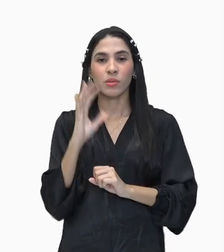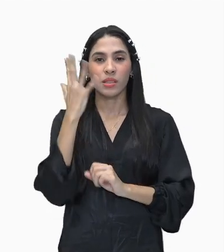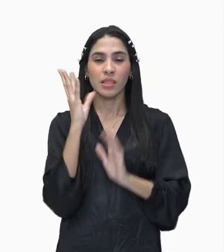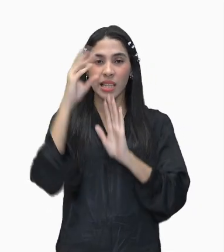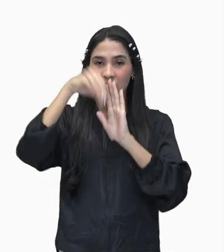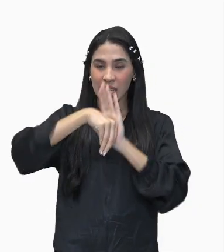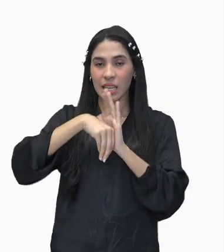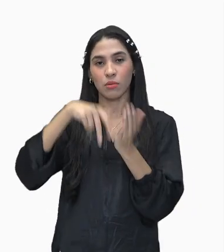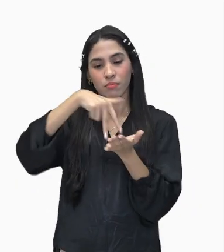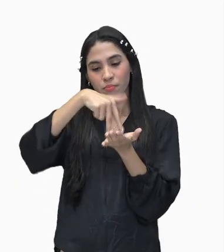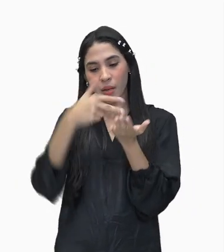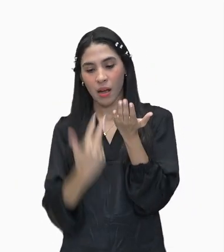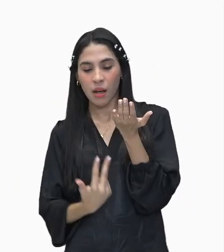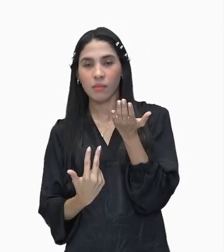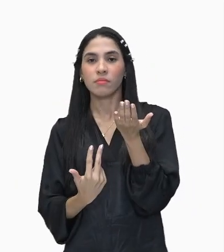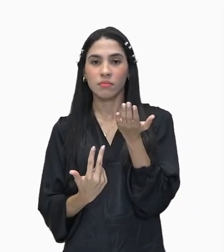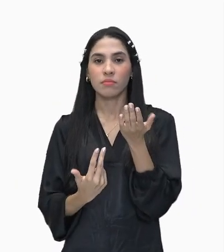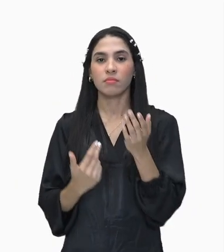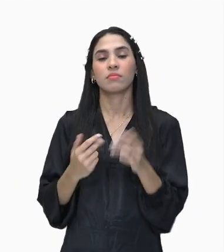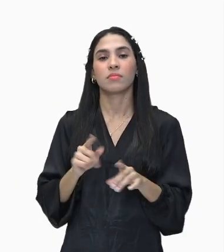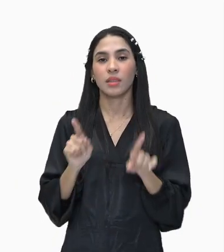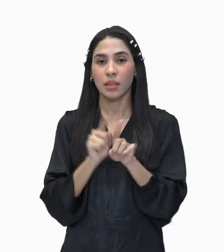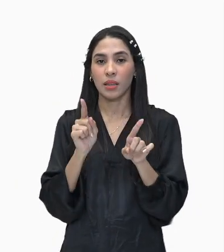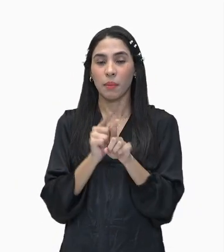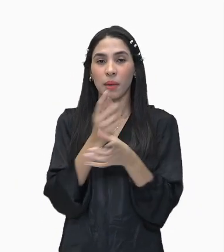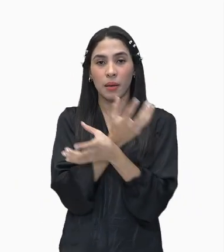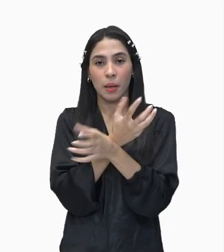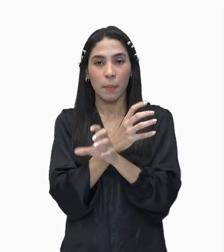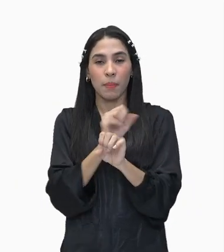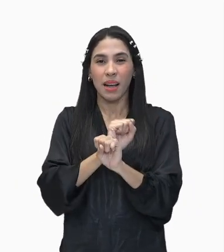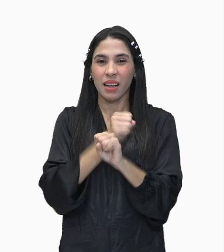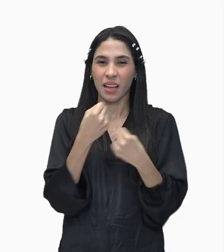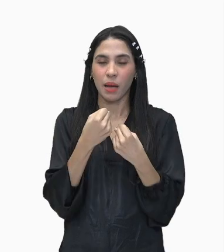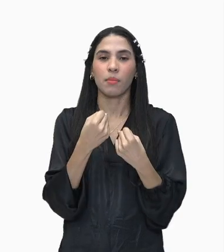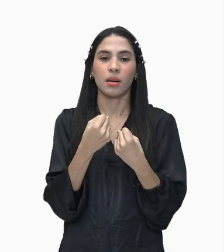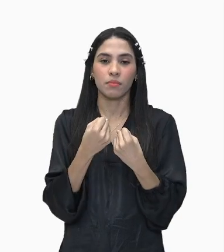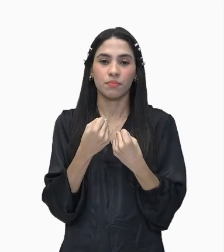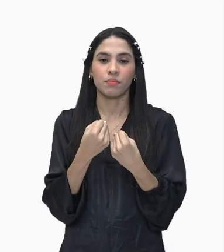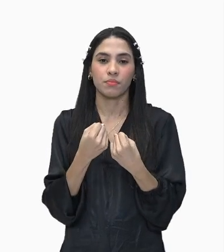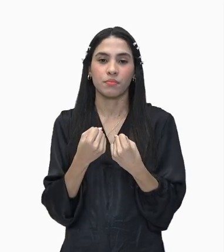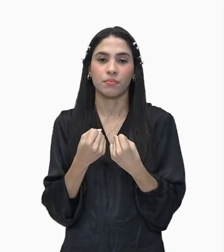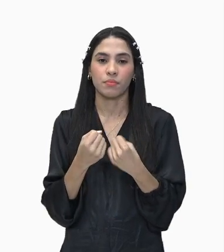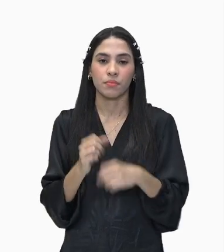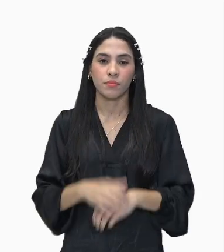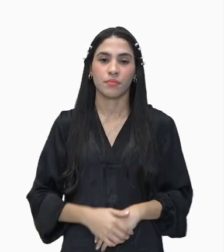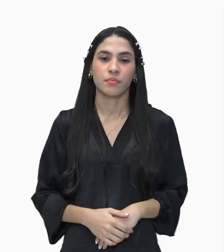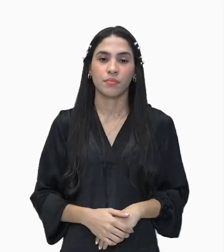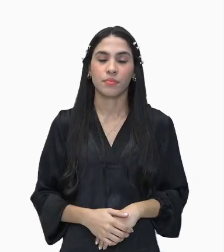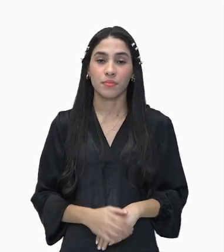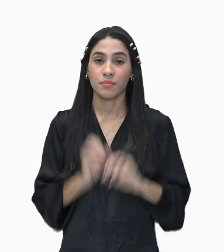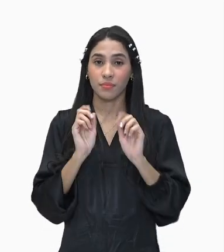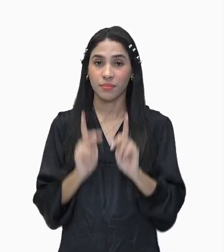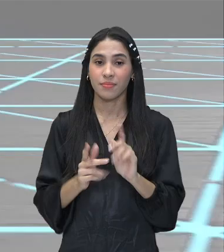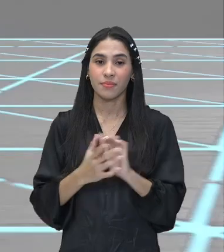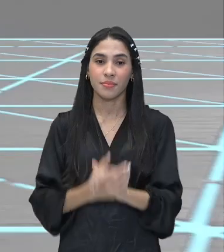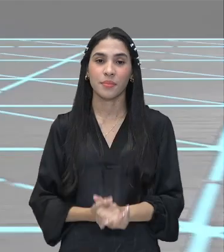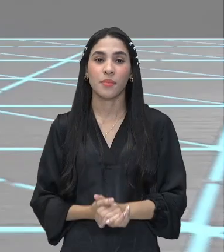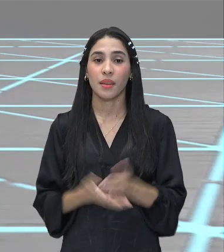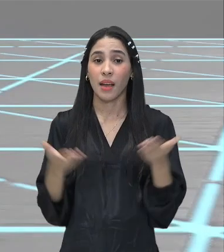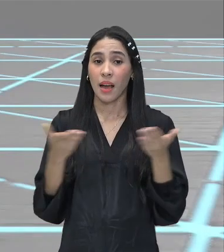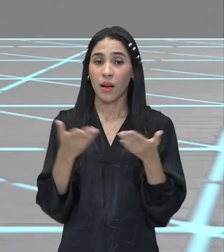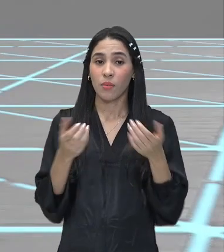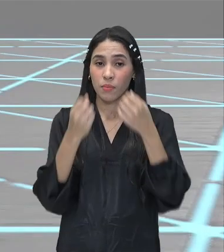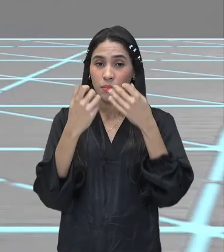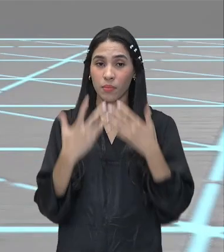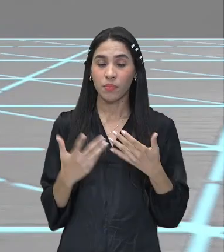a queda, né? Consequentemente, a fratura desse membro que foi acometido pela queda, ok? Agora falando